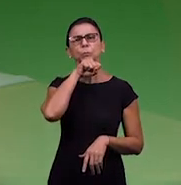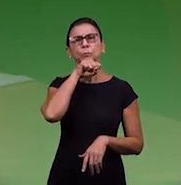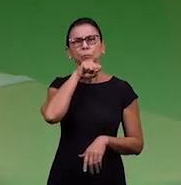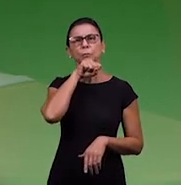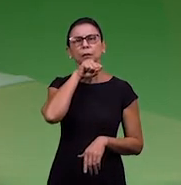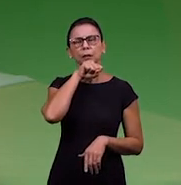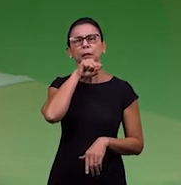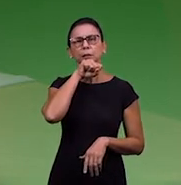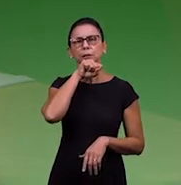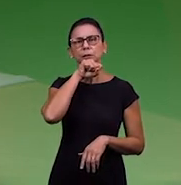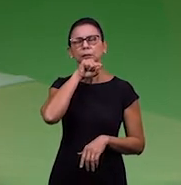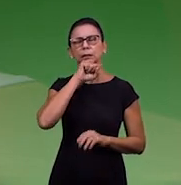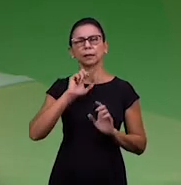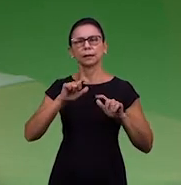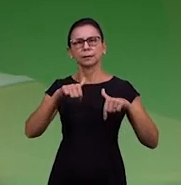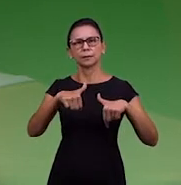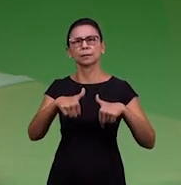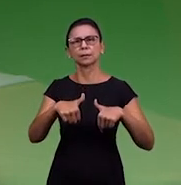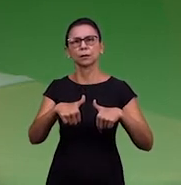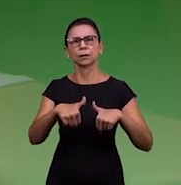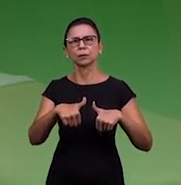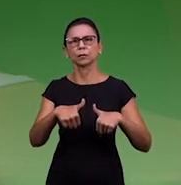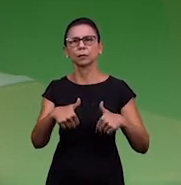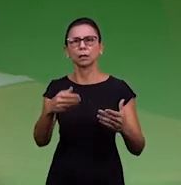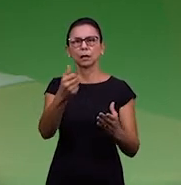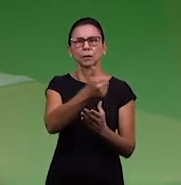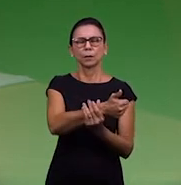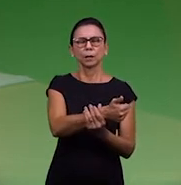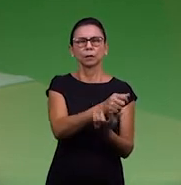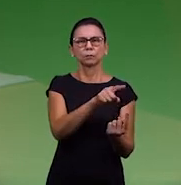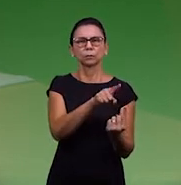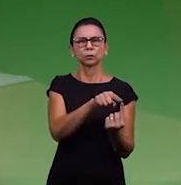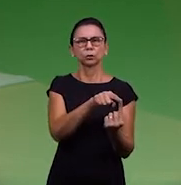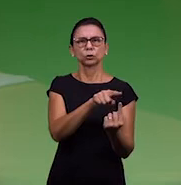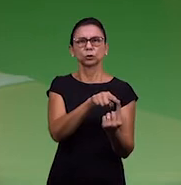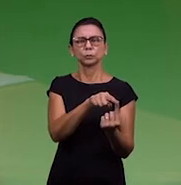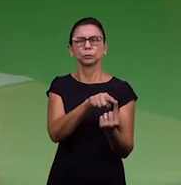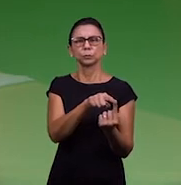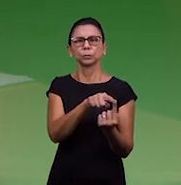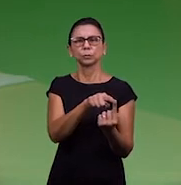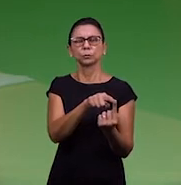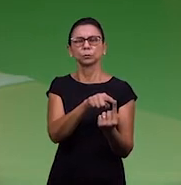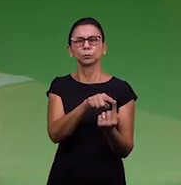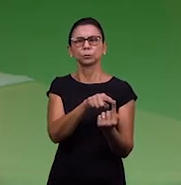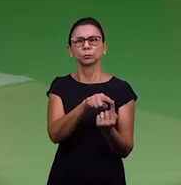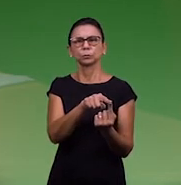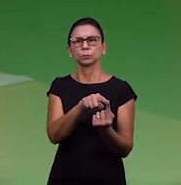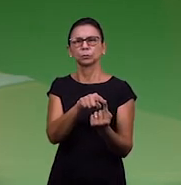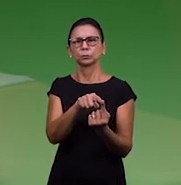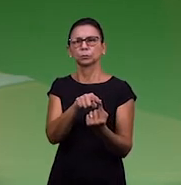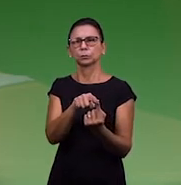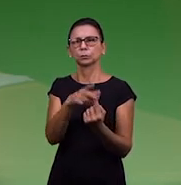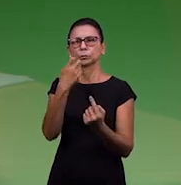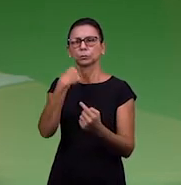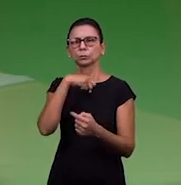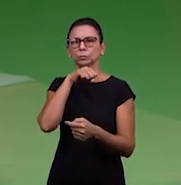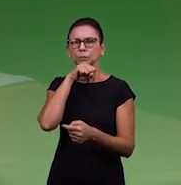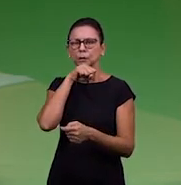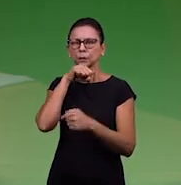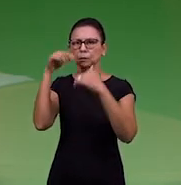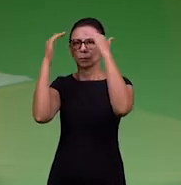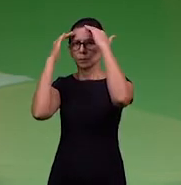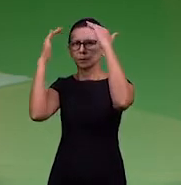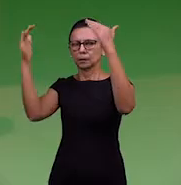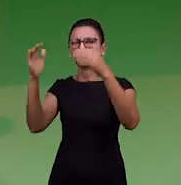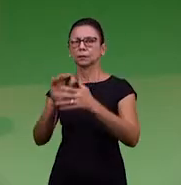a palavra do Pai ali, e Abraão como figura do Pai, da operação do Pai na obediência. E quando nós falamos